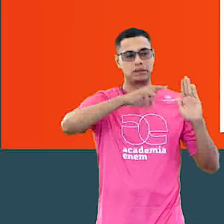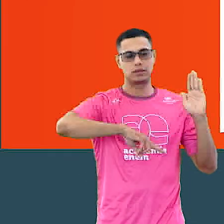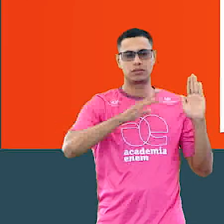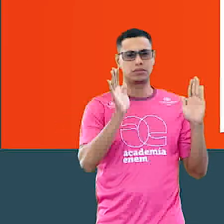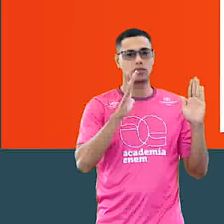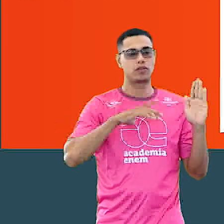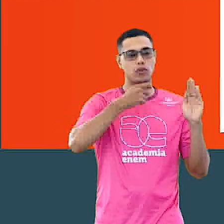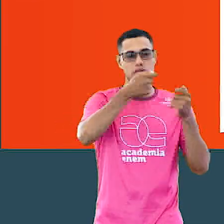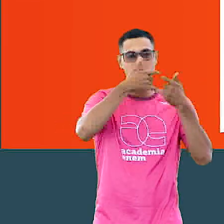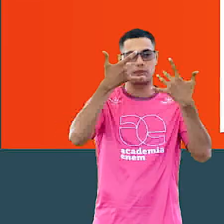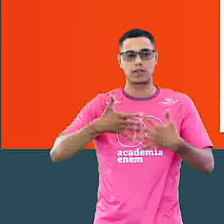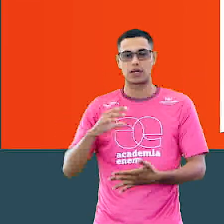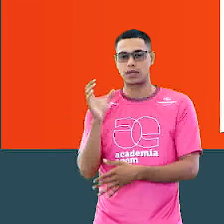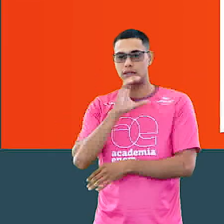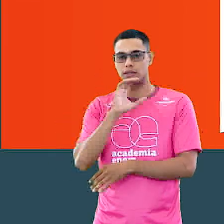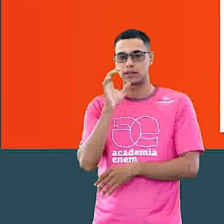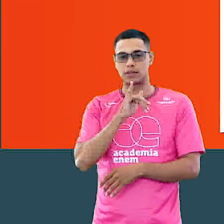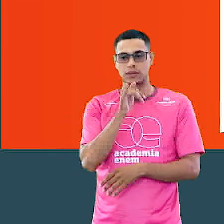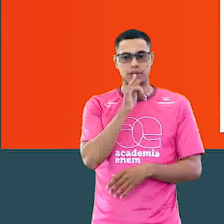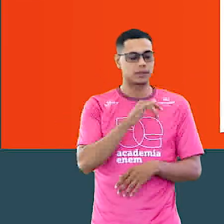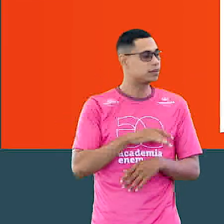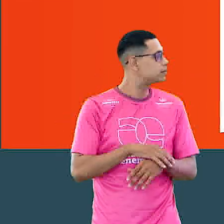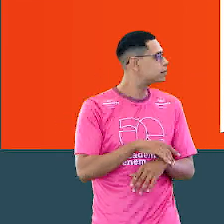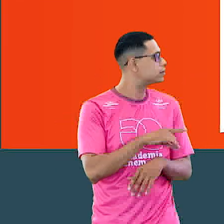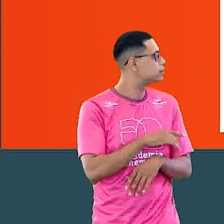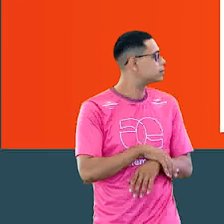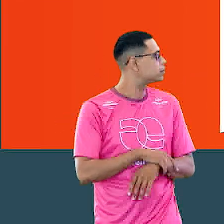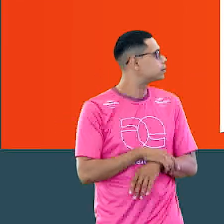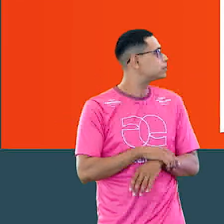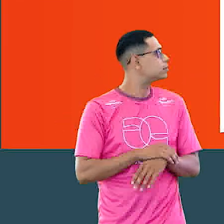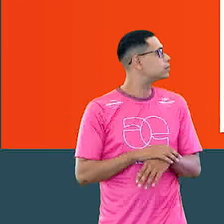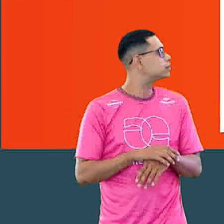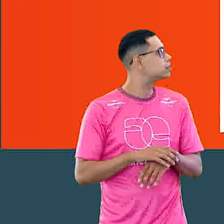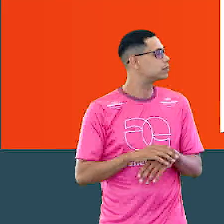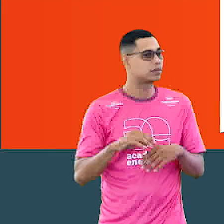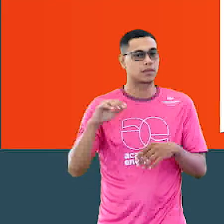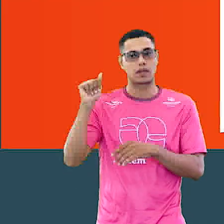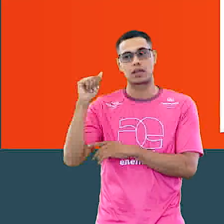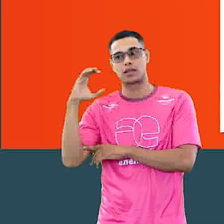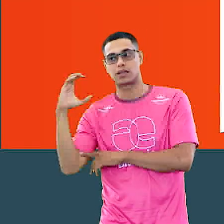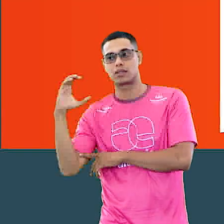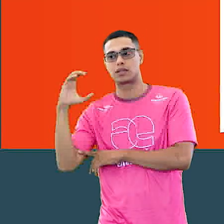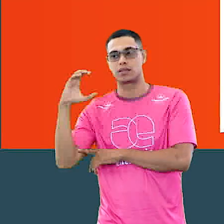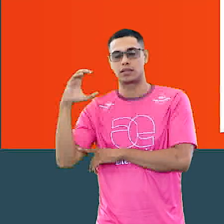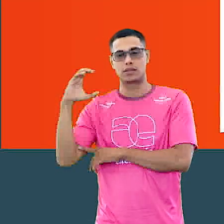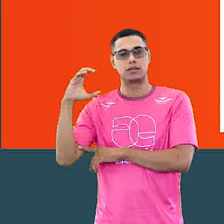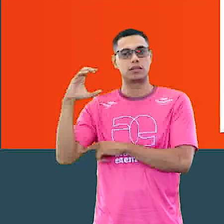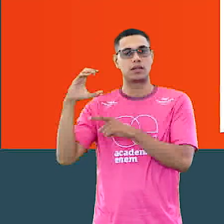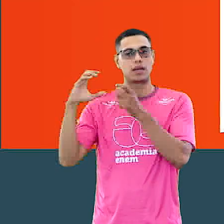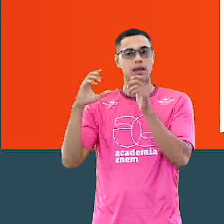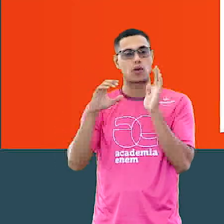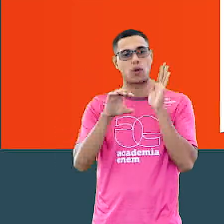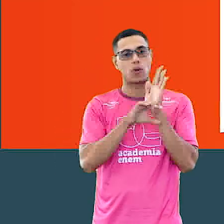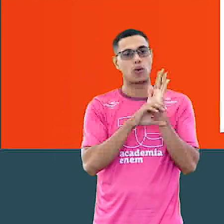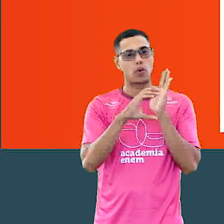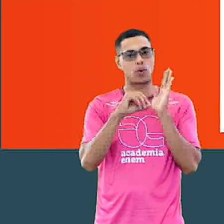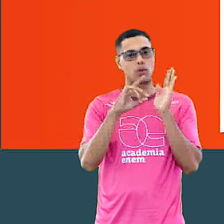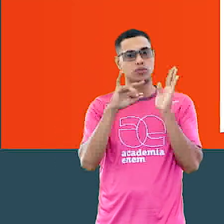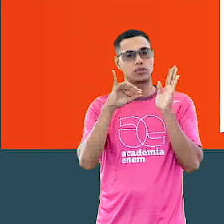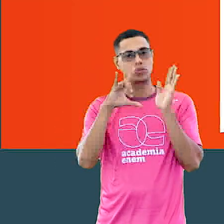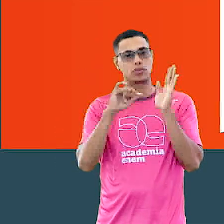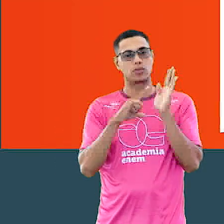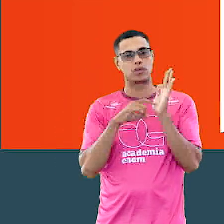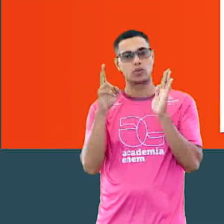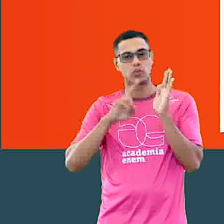explicar rapidamente, tá? Olha só. AC, esses são os códigos que são usados lá